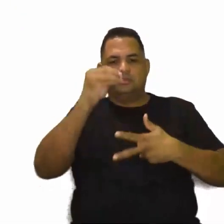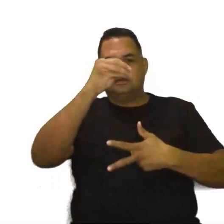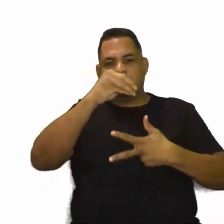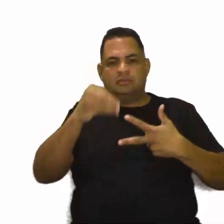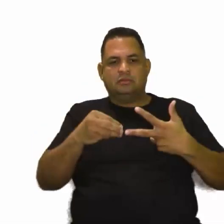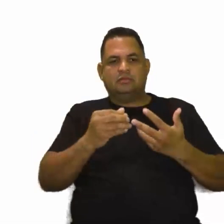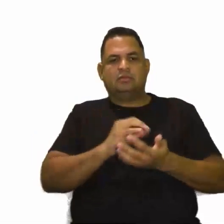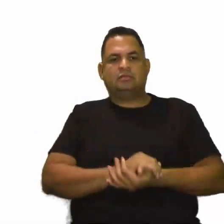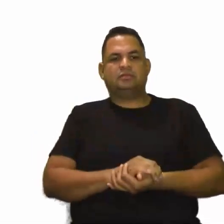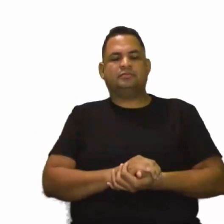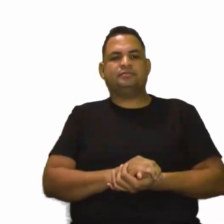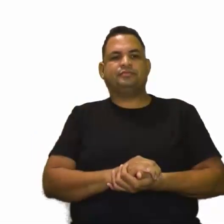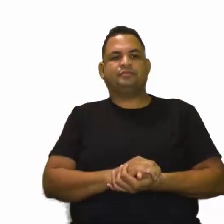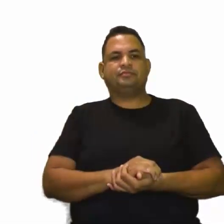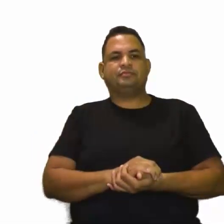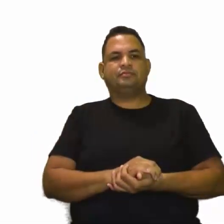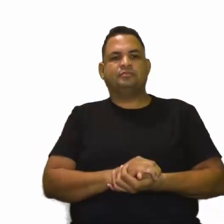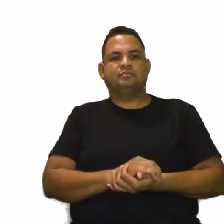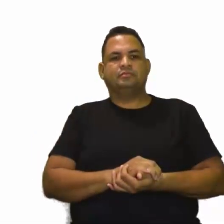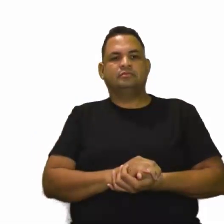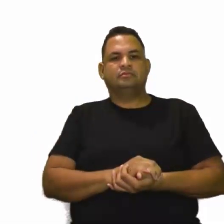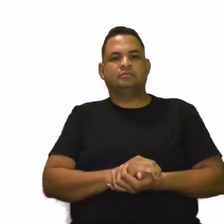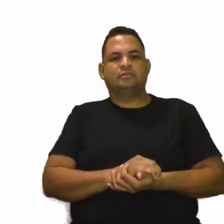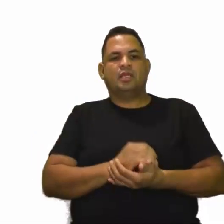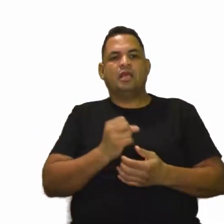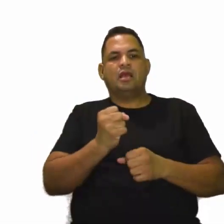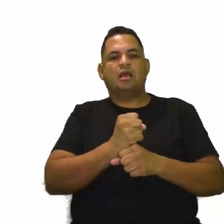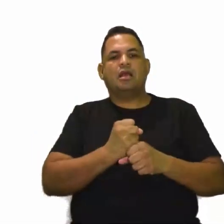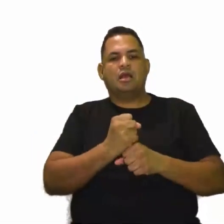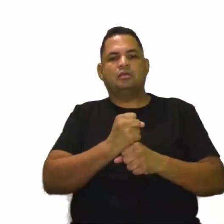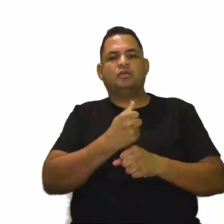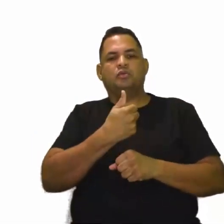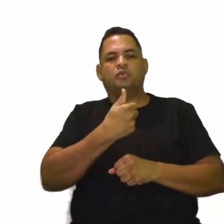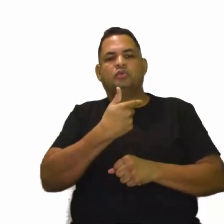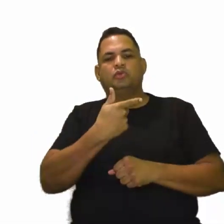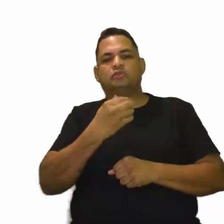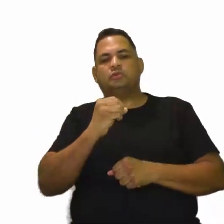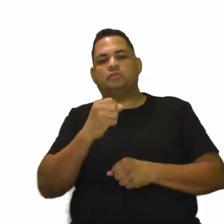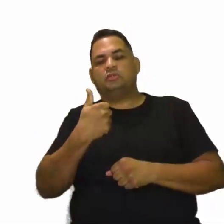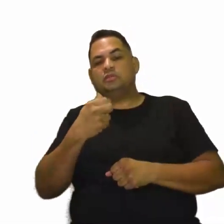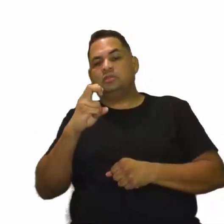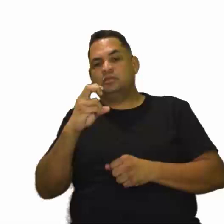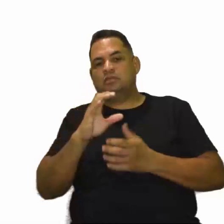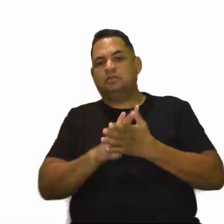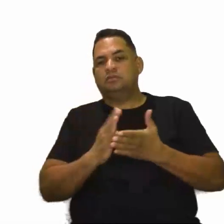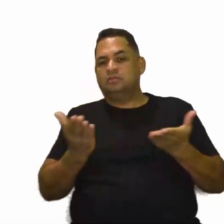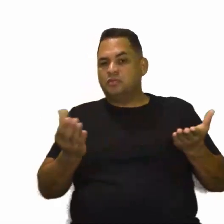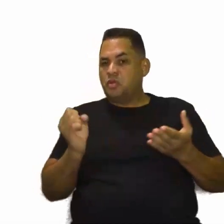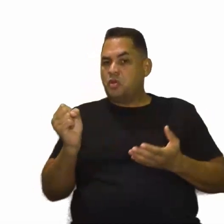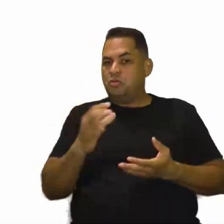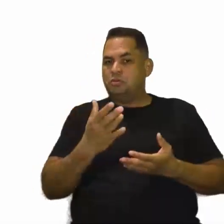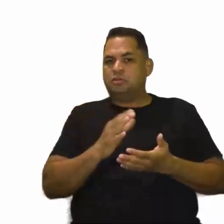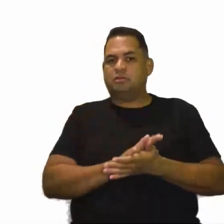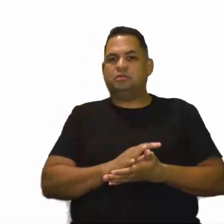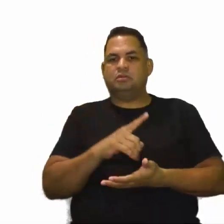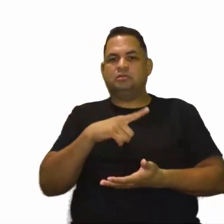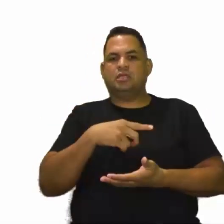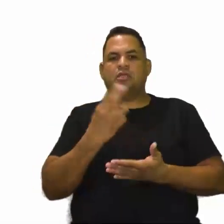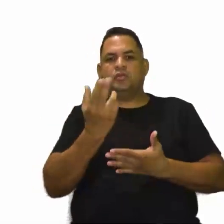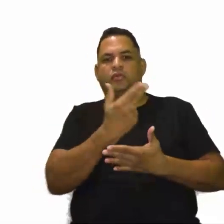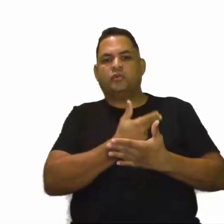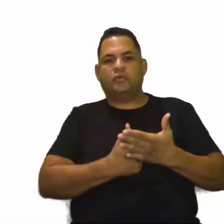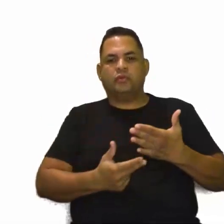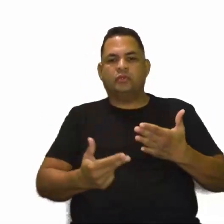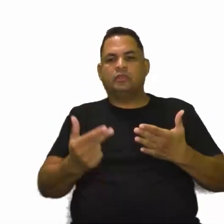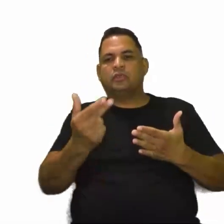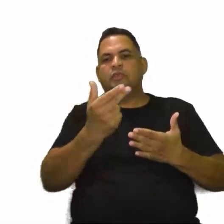analisar essa questão. Questão Enem de 2015, bem recente, né? Nós temos aqui uma